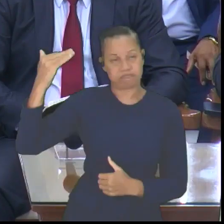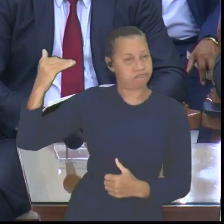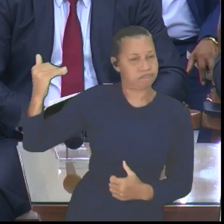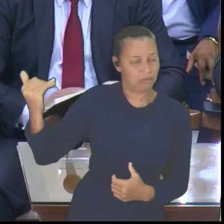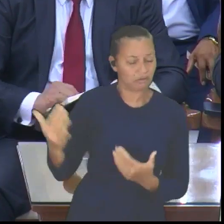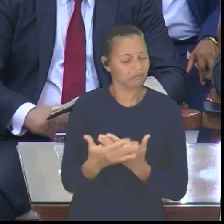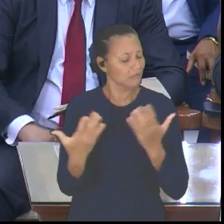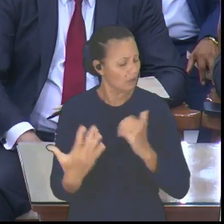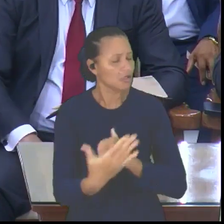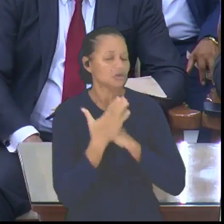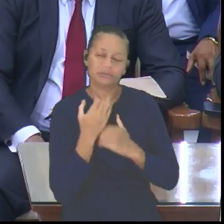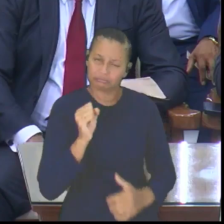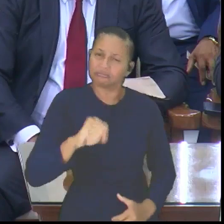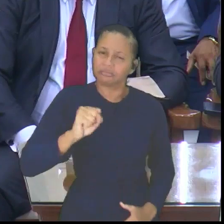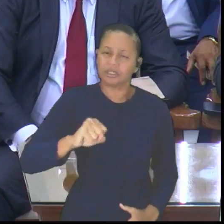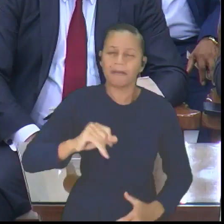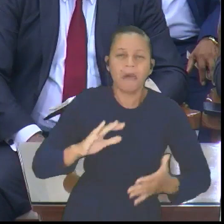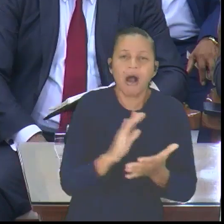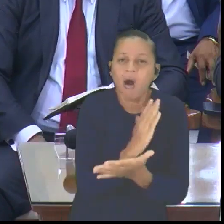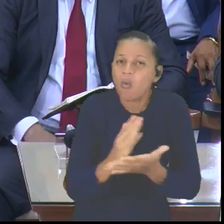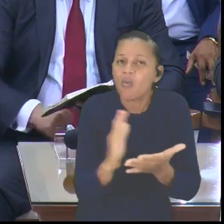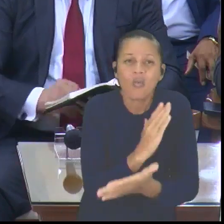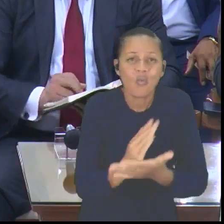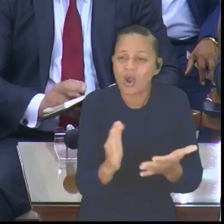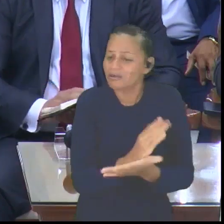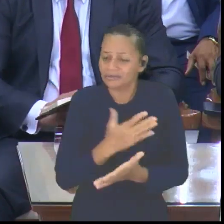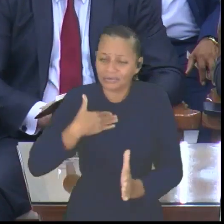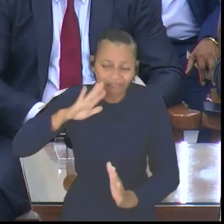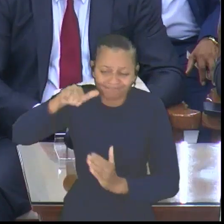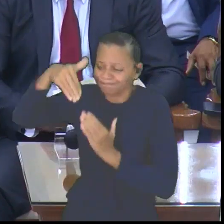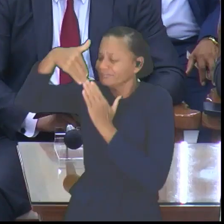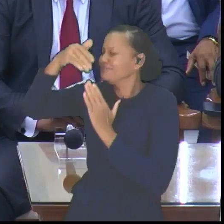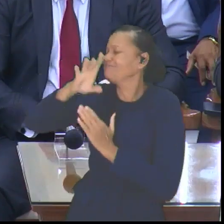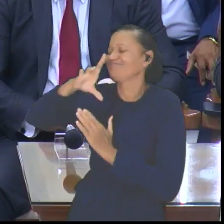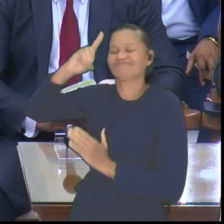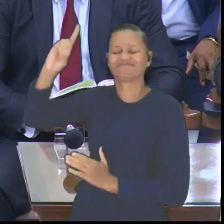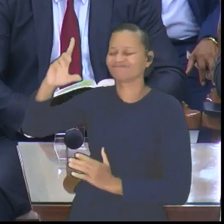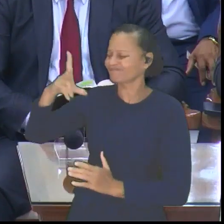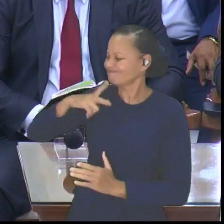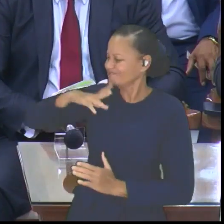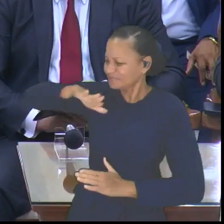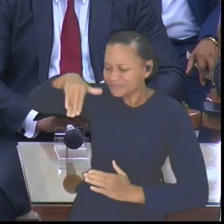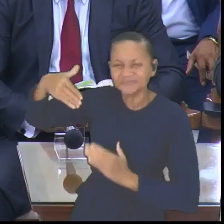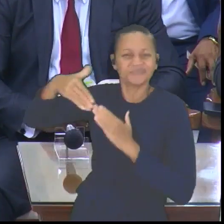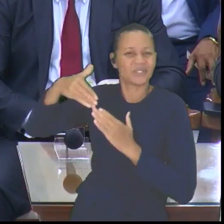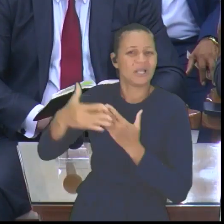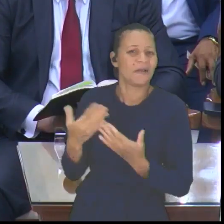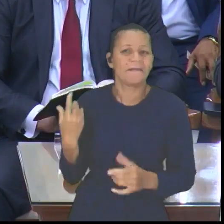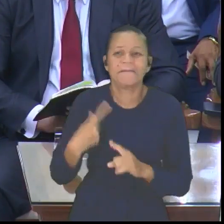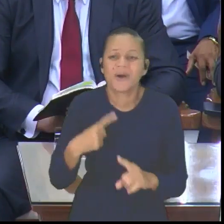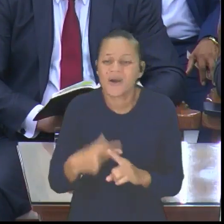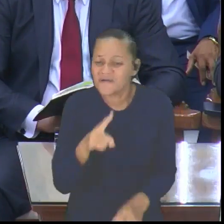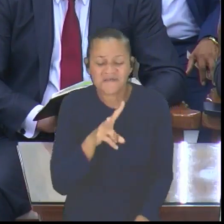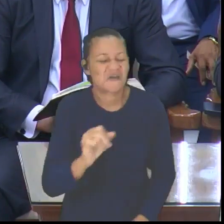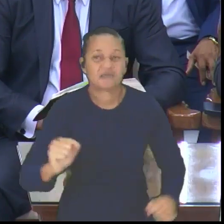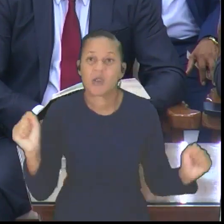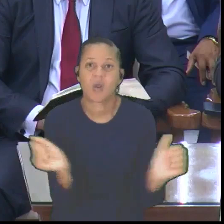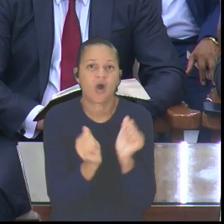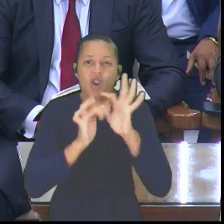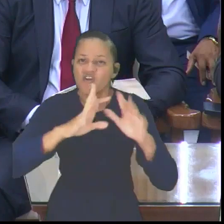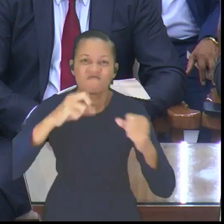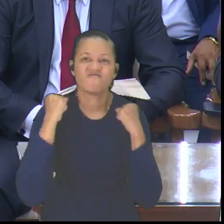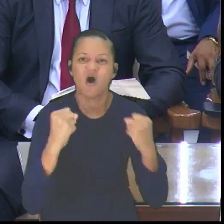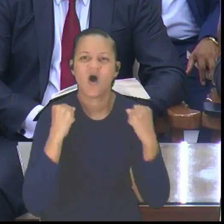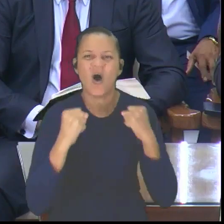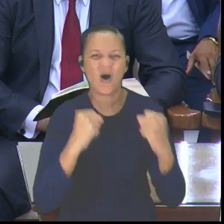influentes para nos ajudar, mas tem coisas que é só Deus que faz, está entendendo? Porque vai ser uma glória tão